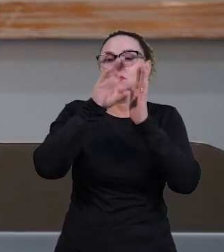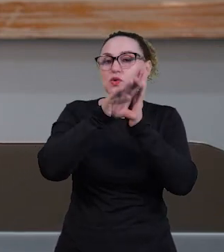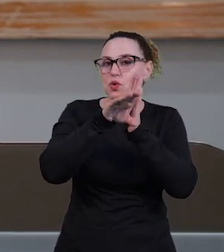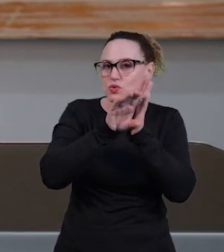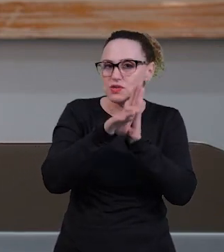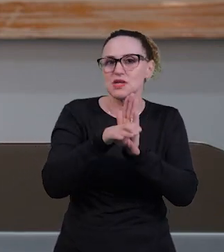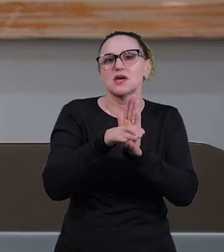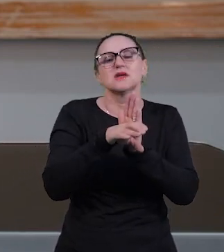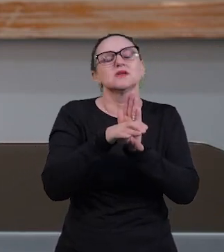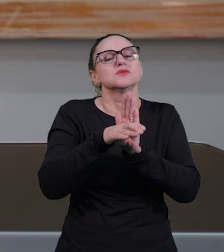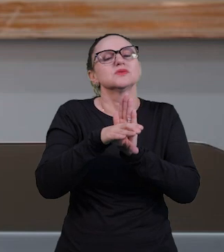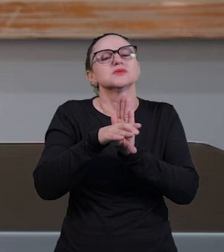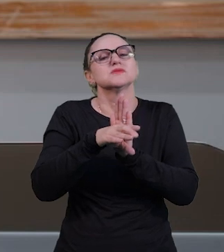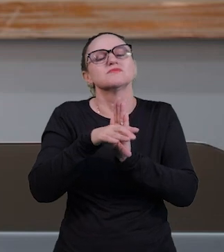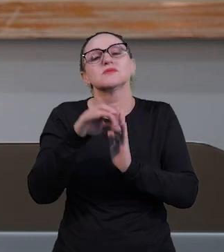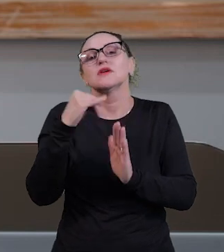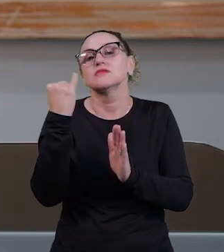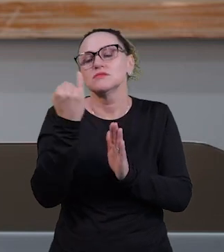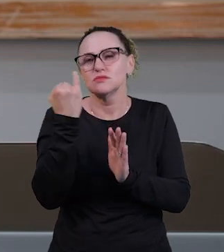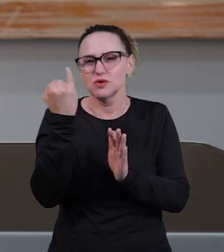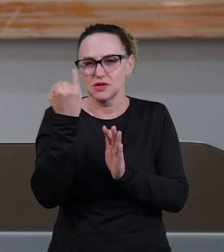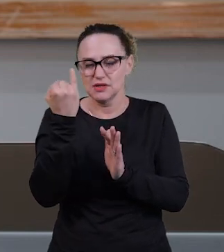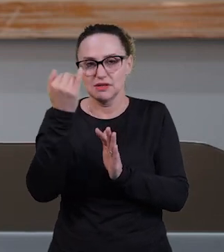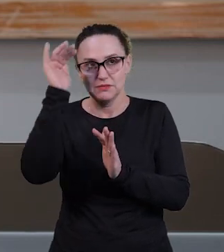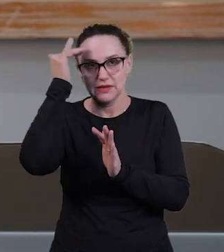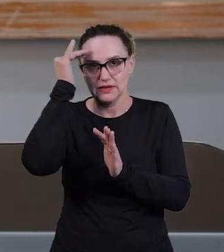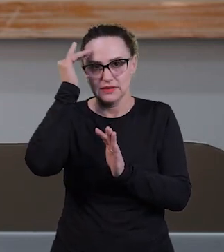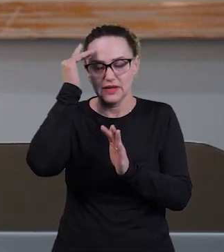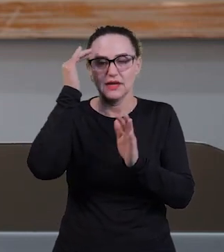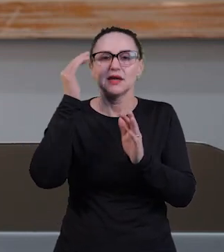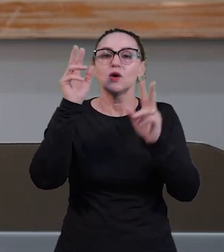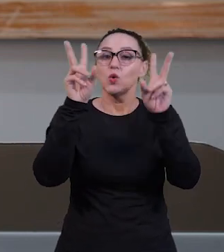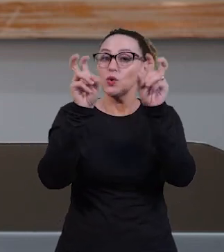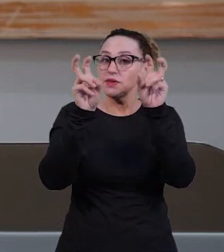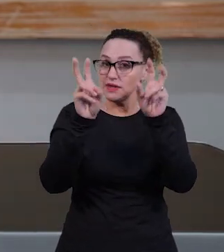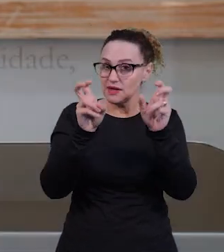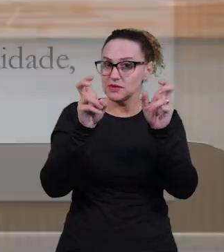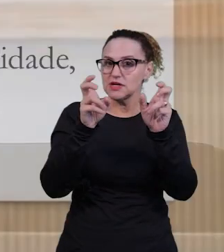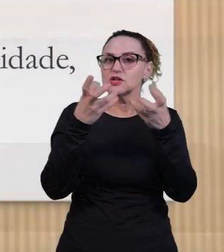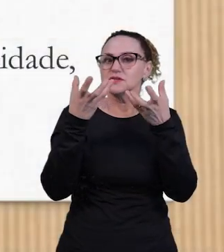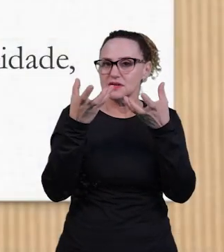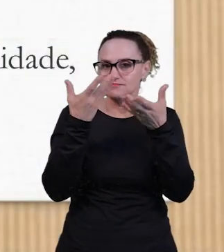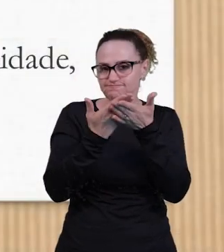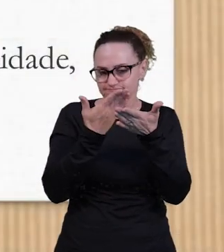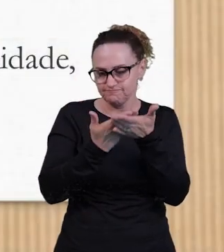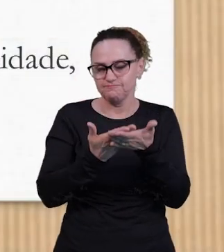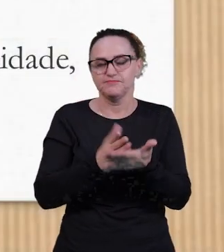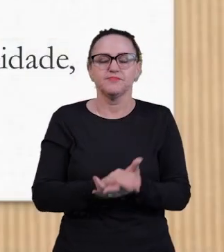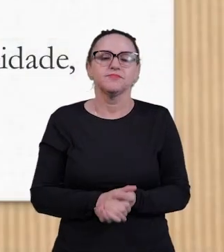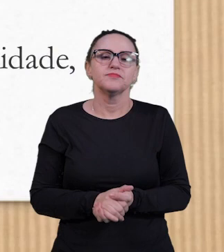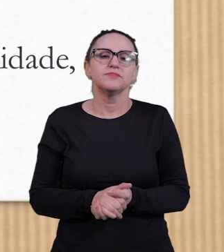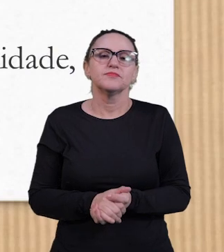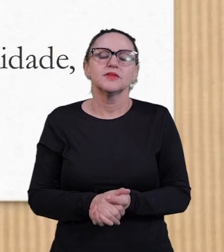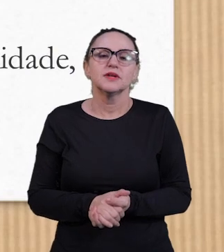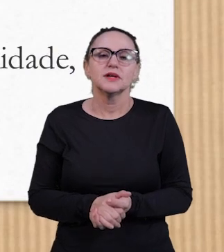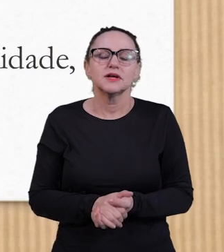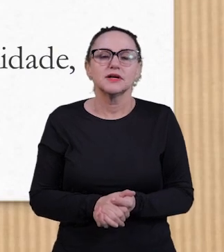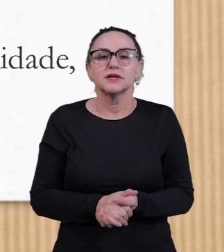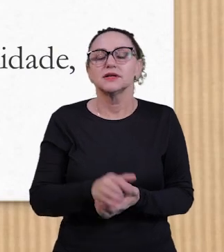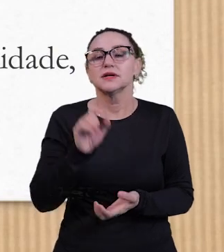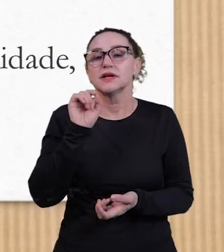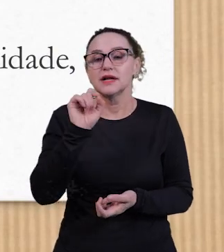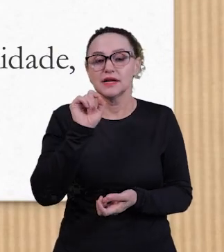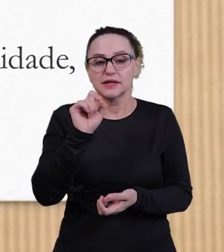sejam imprescindíveis para o entendimento do tema que buscamos estudar. Então, dando continuidade, né,